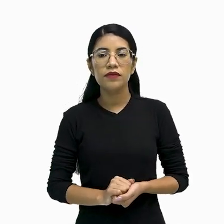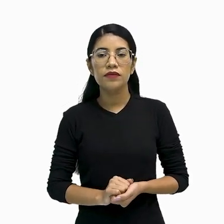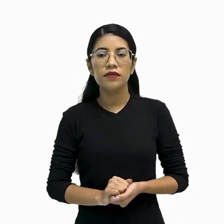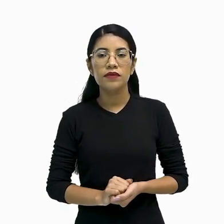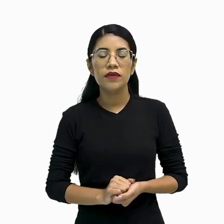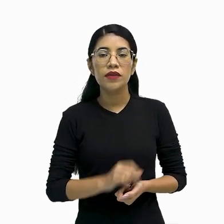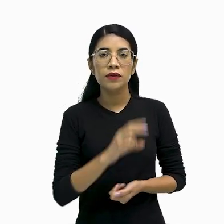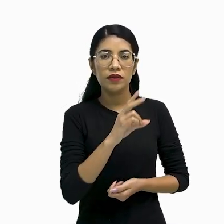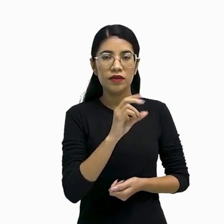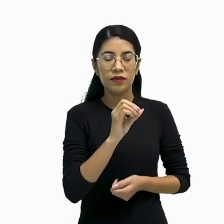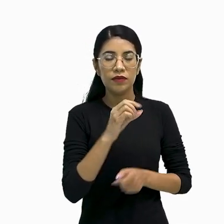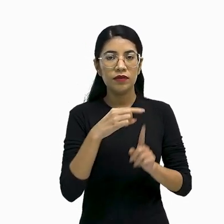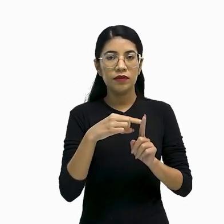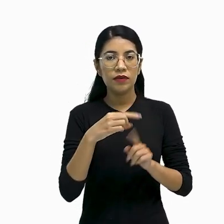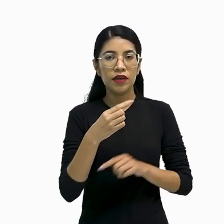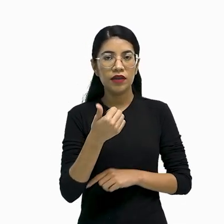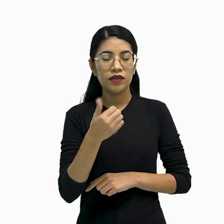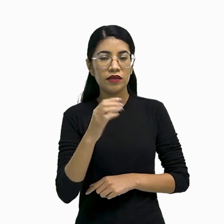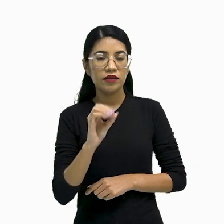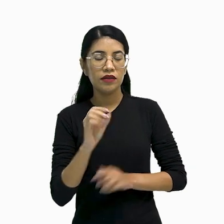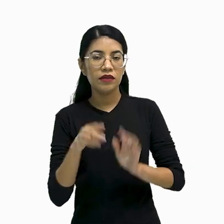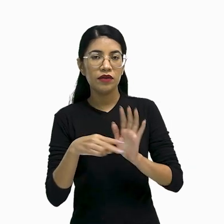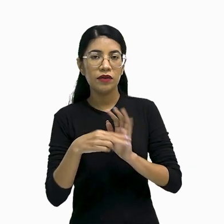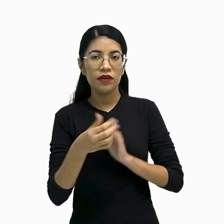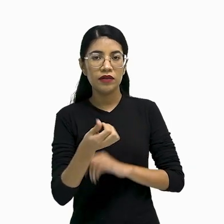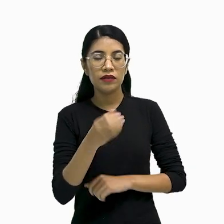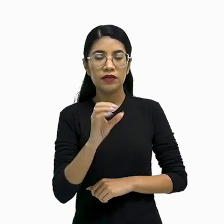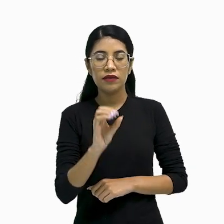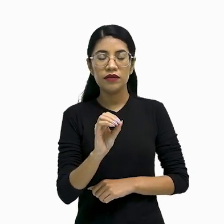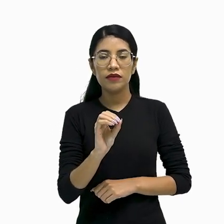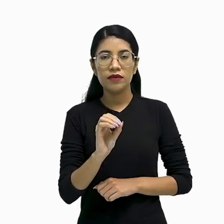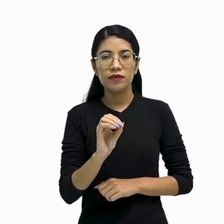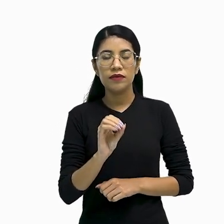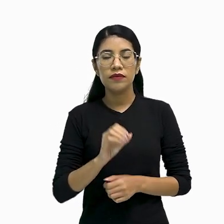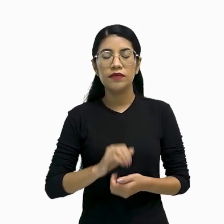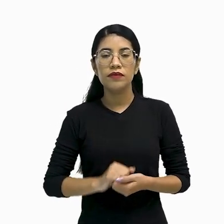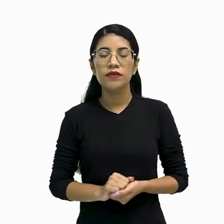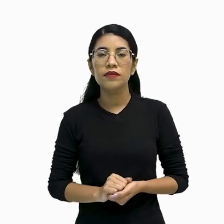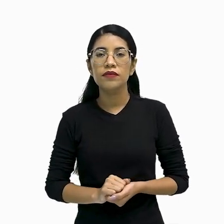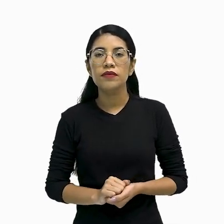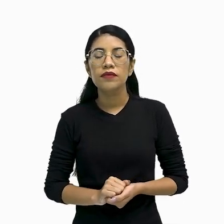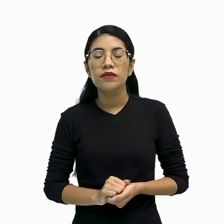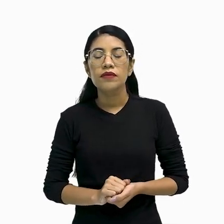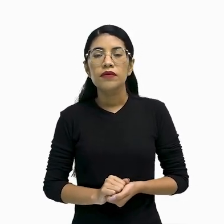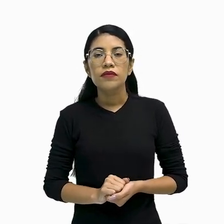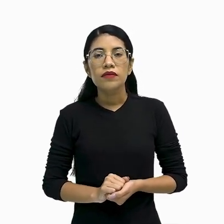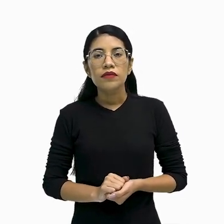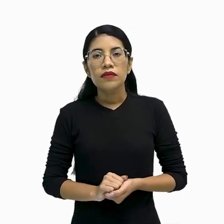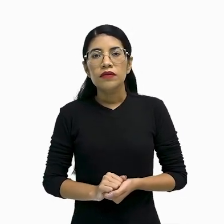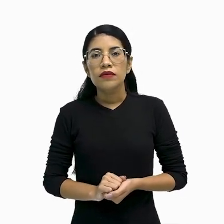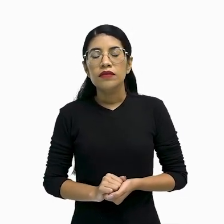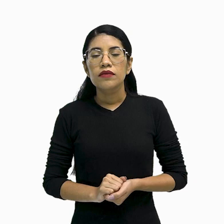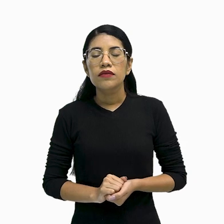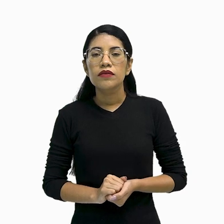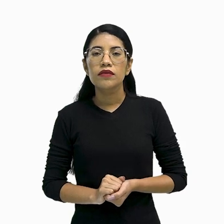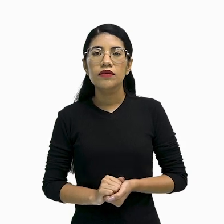50 mais 10, que vai dar 60 graus, ok? Apenas corrigindo aí. 60